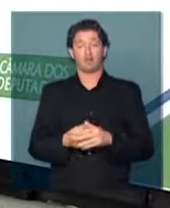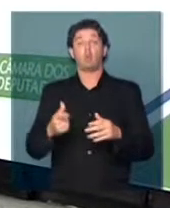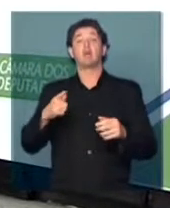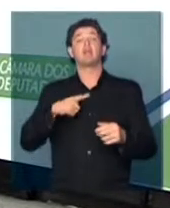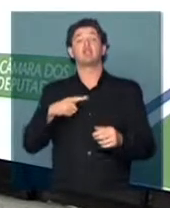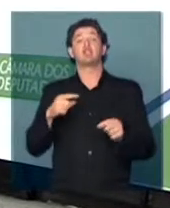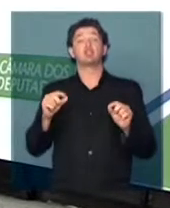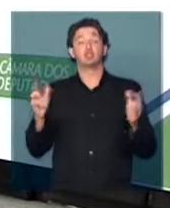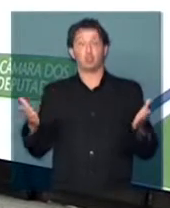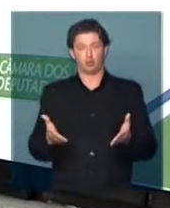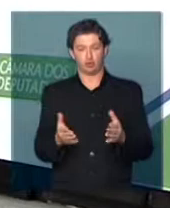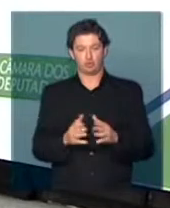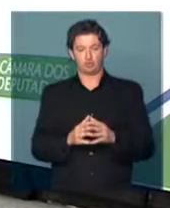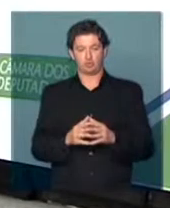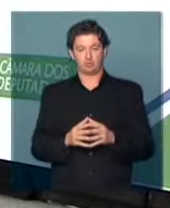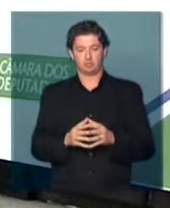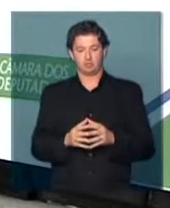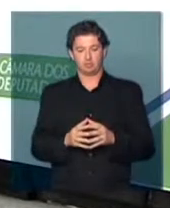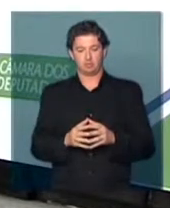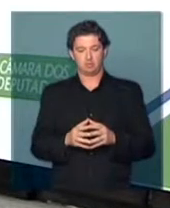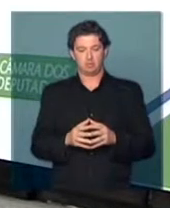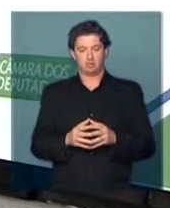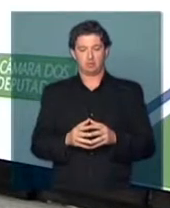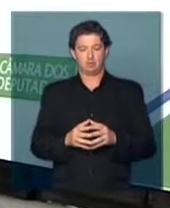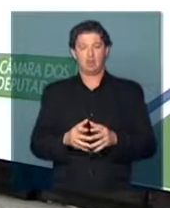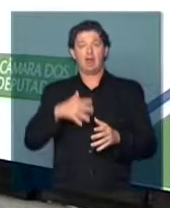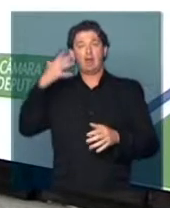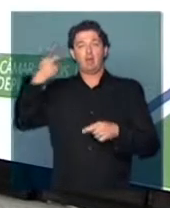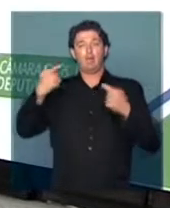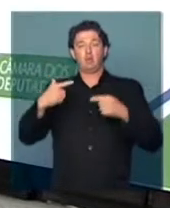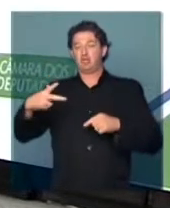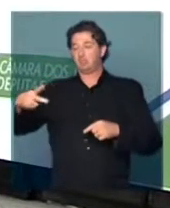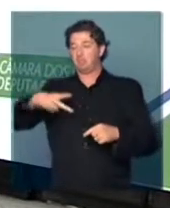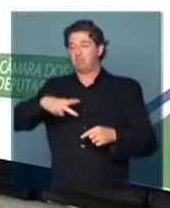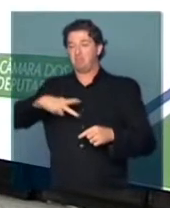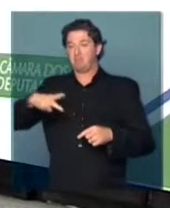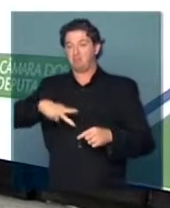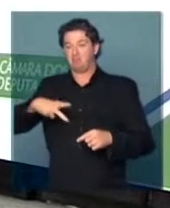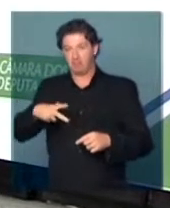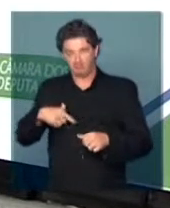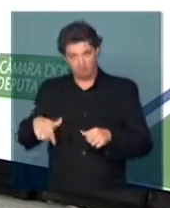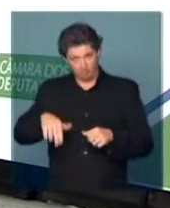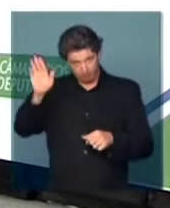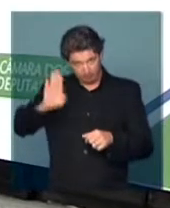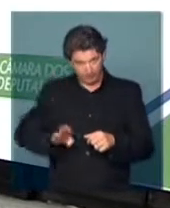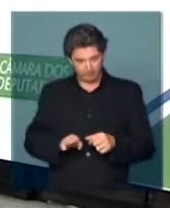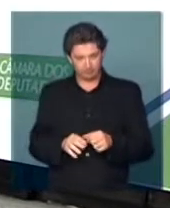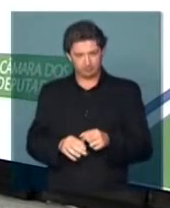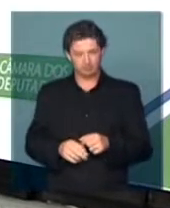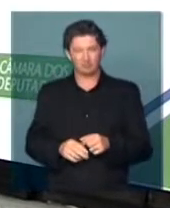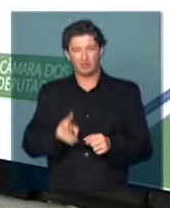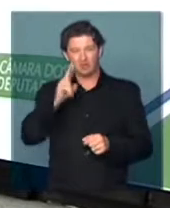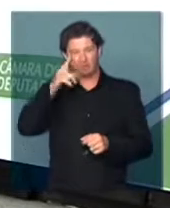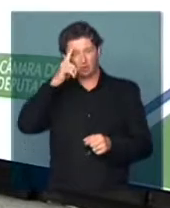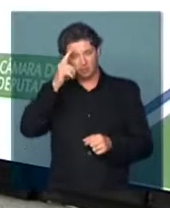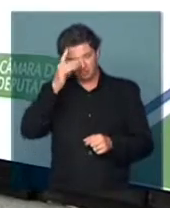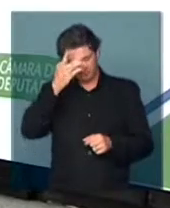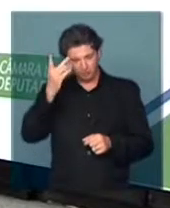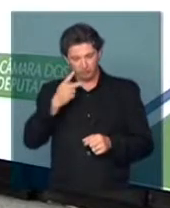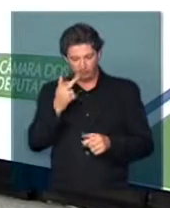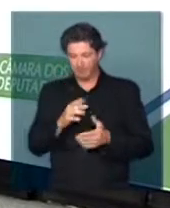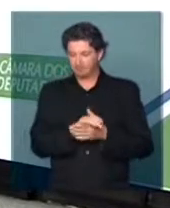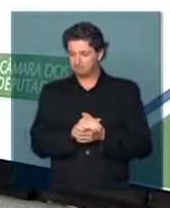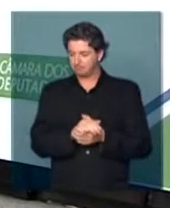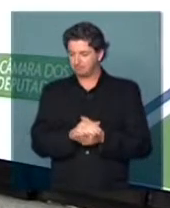hoje, a hiperpersonalização da política no Brasil. A gente ouve no dia a dia as pessoas